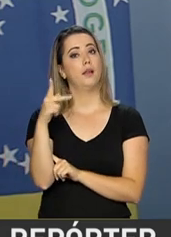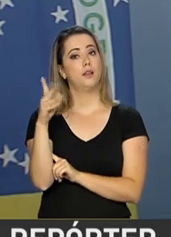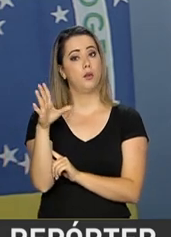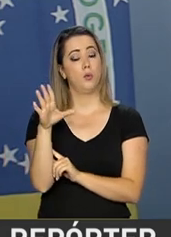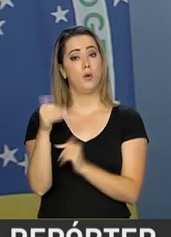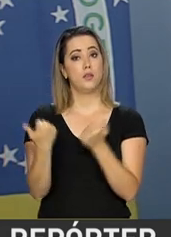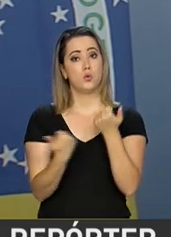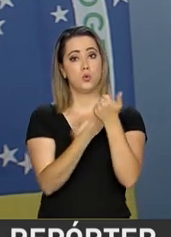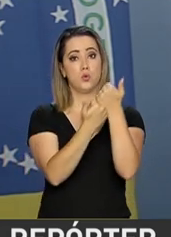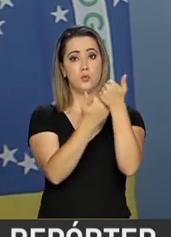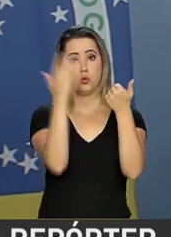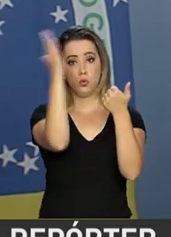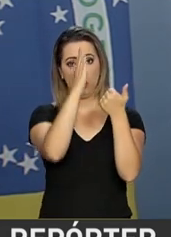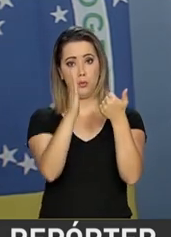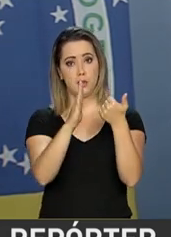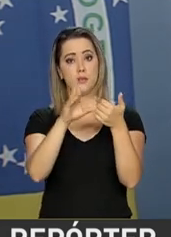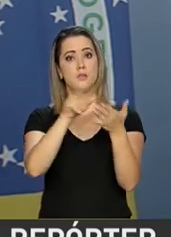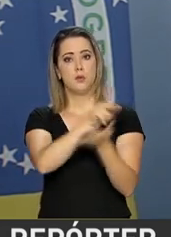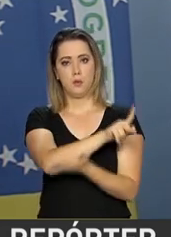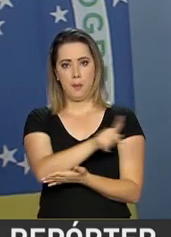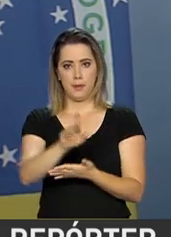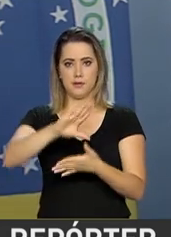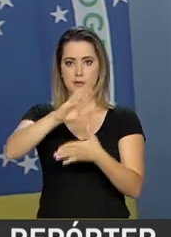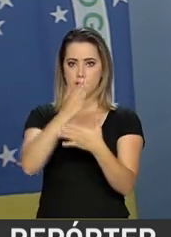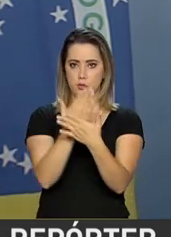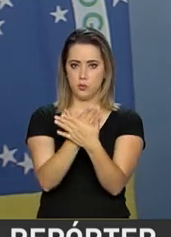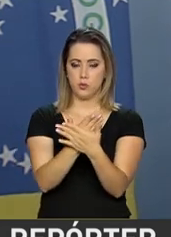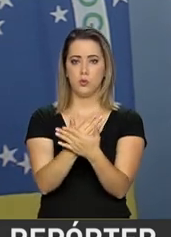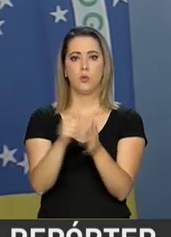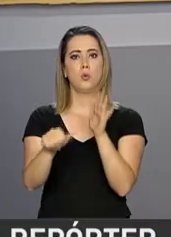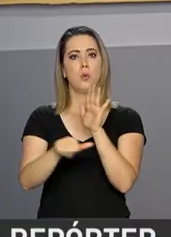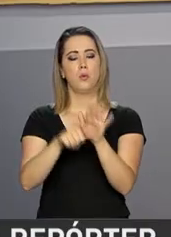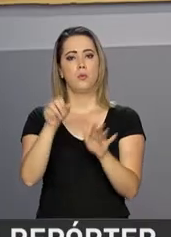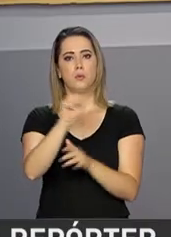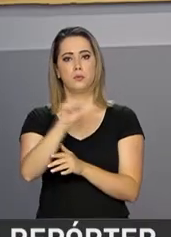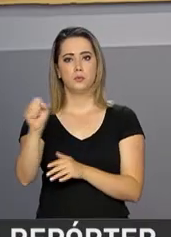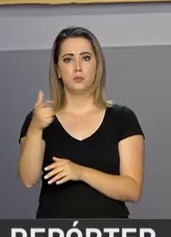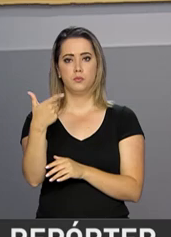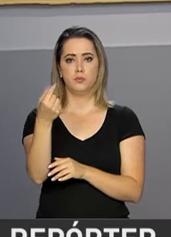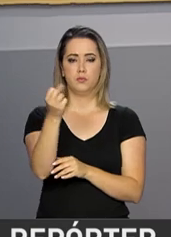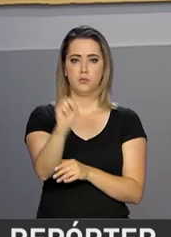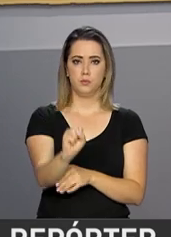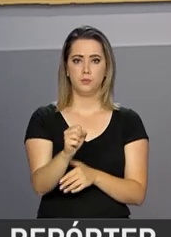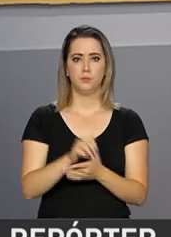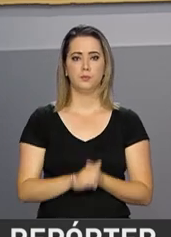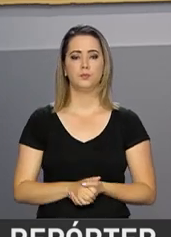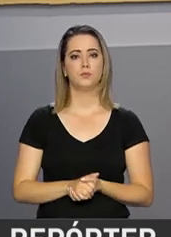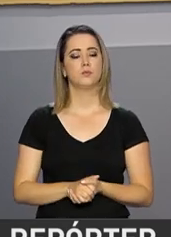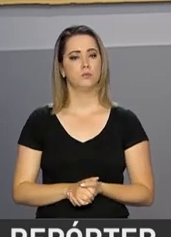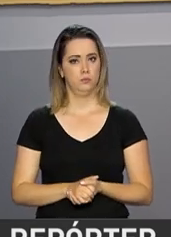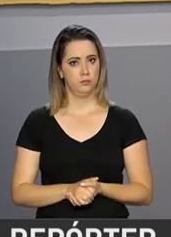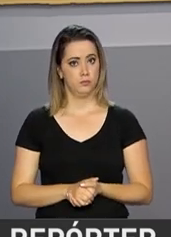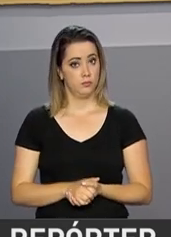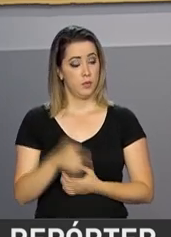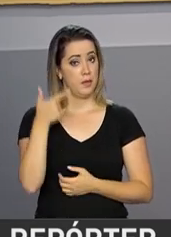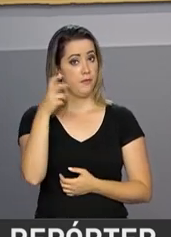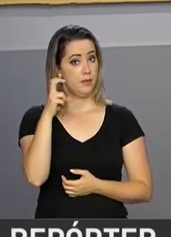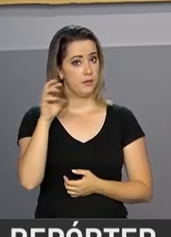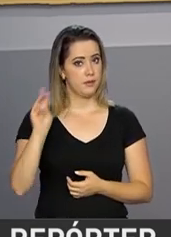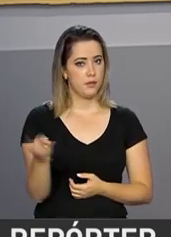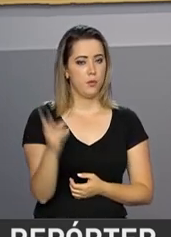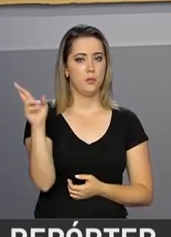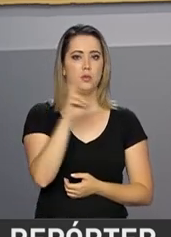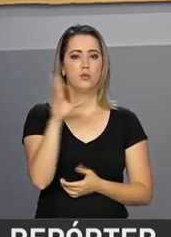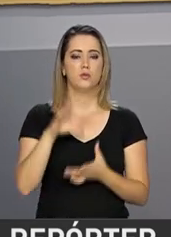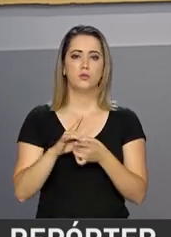presidência do mercosul no primeiro semestre de 2008 25 milhões de reais vão ser liberados para